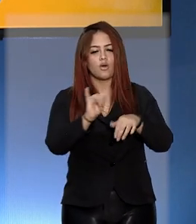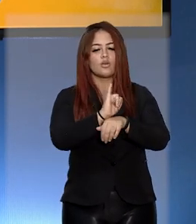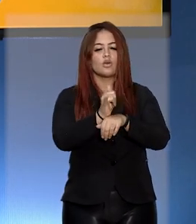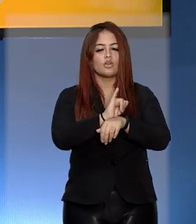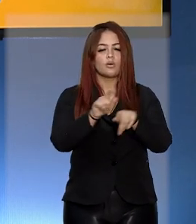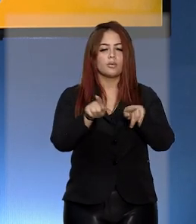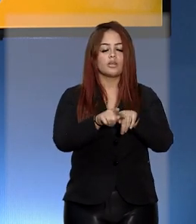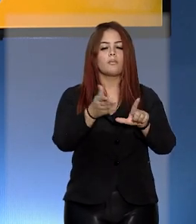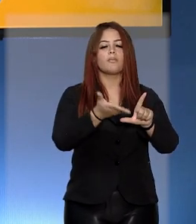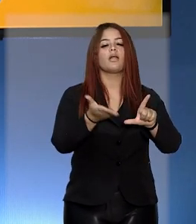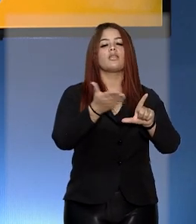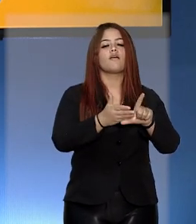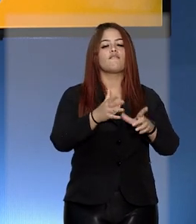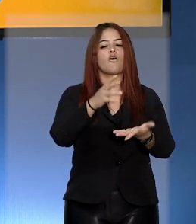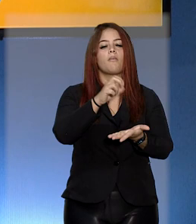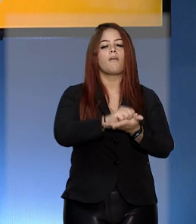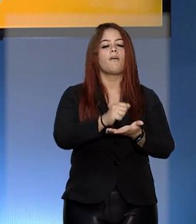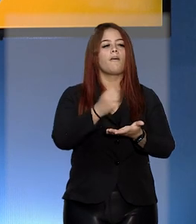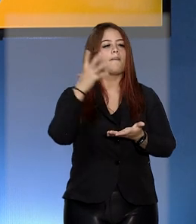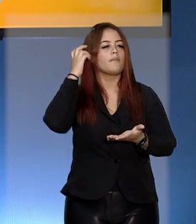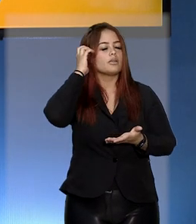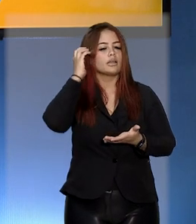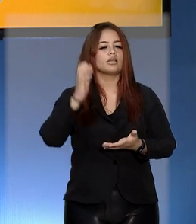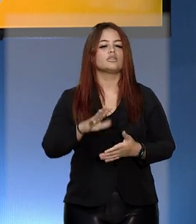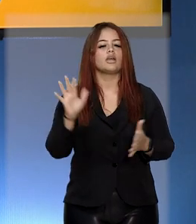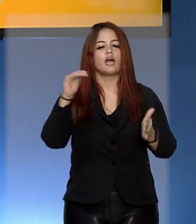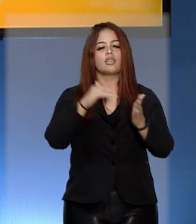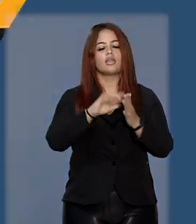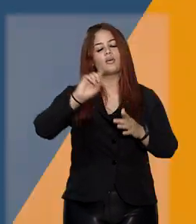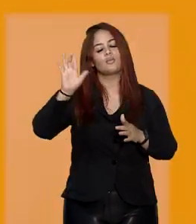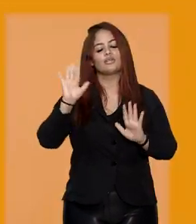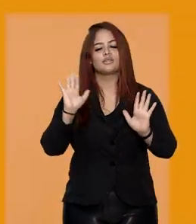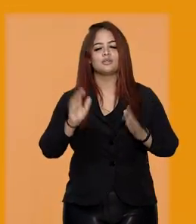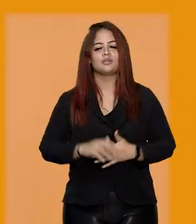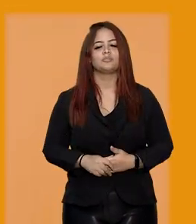plataformas de podcast. Até a próxima semana. Tchau, tchau!